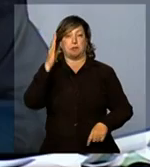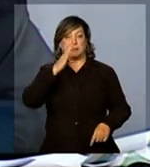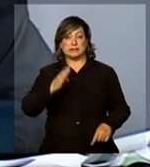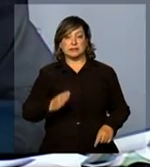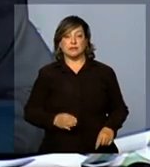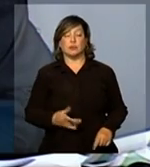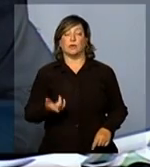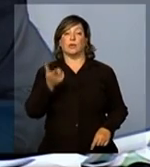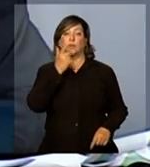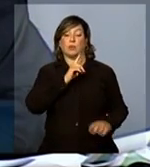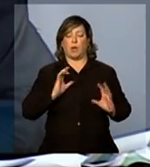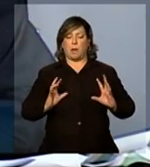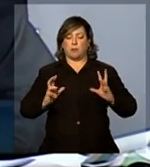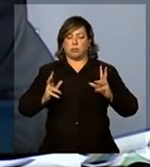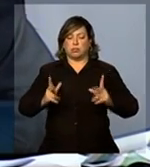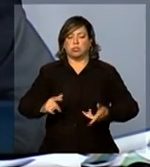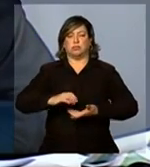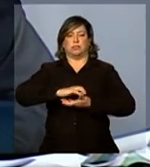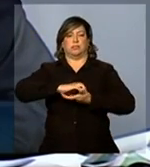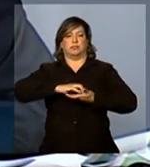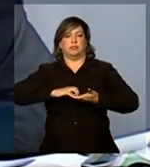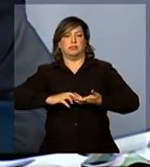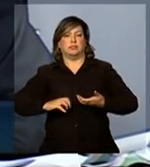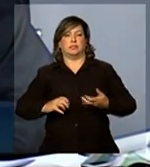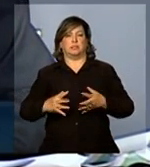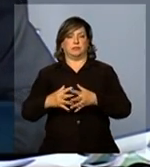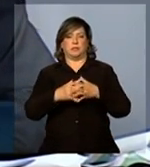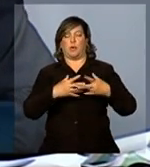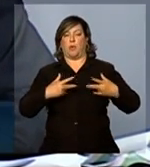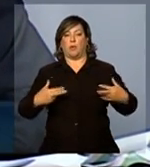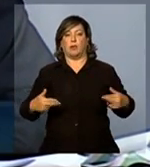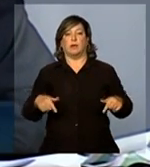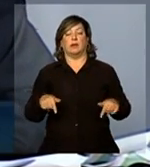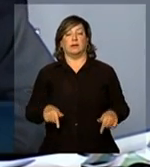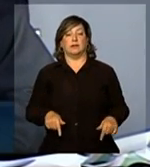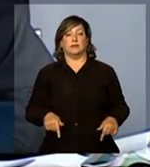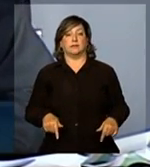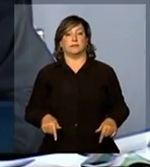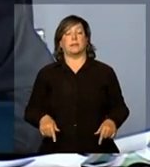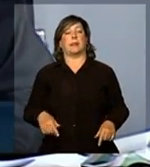adquiriram máquinas e equipamentos e, portanto,